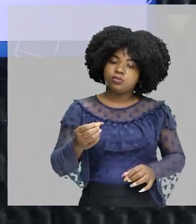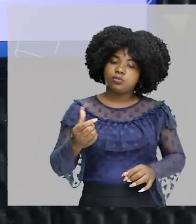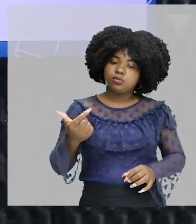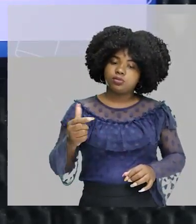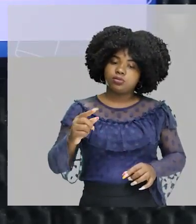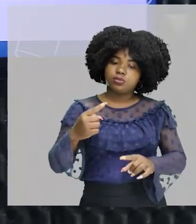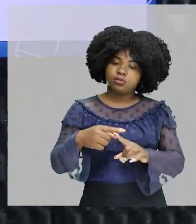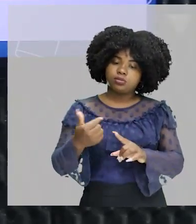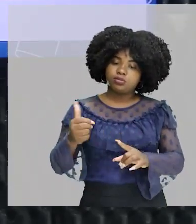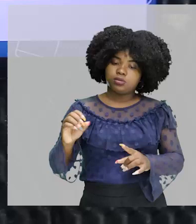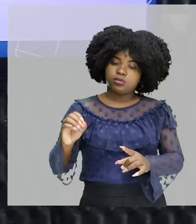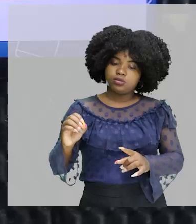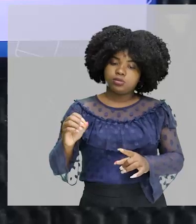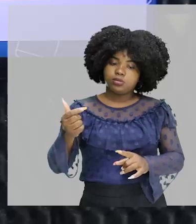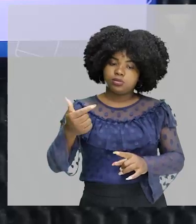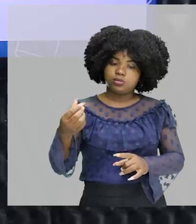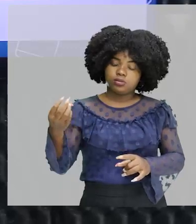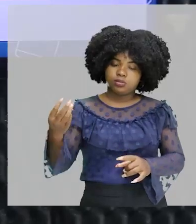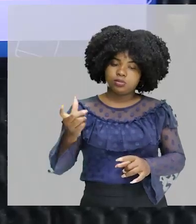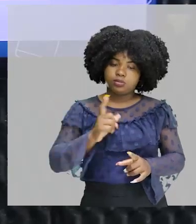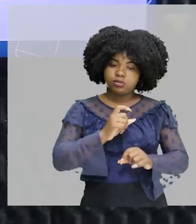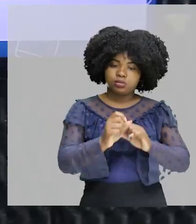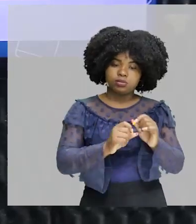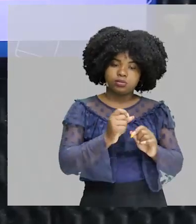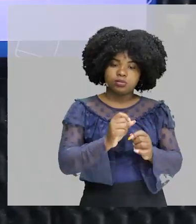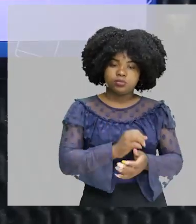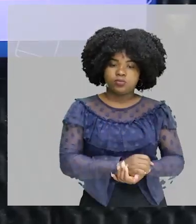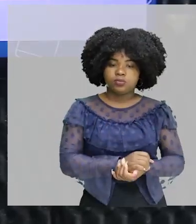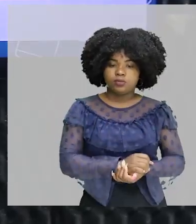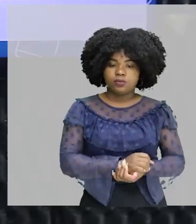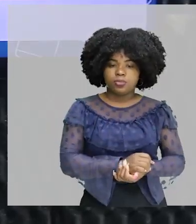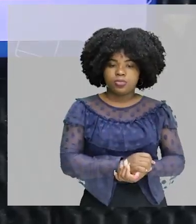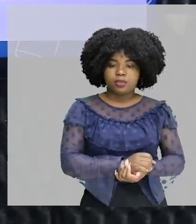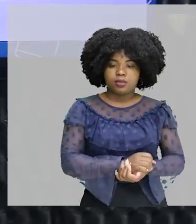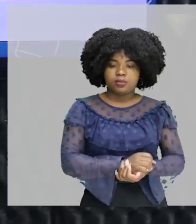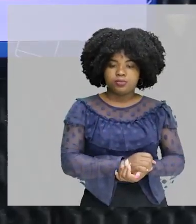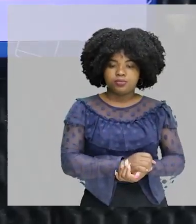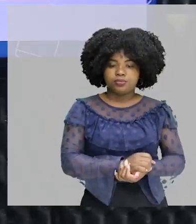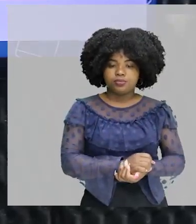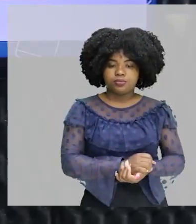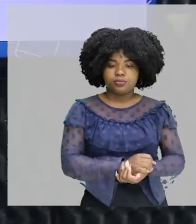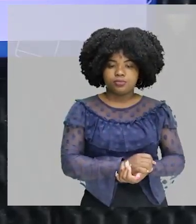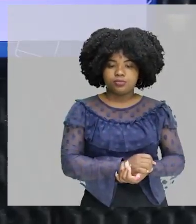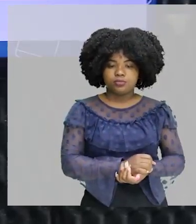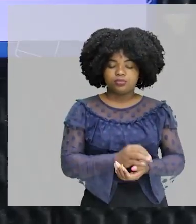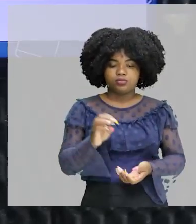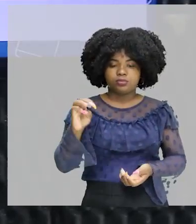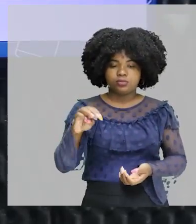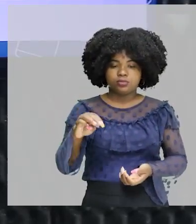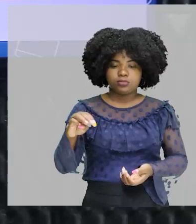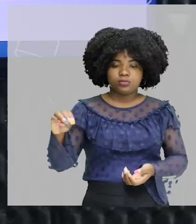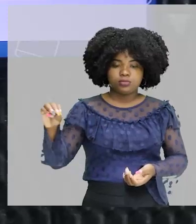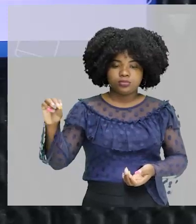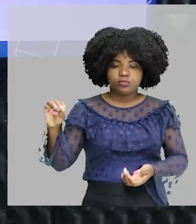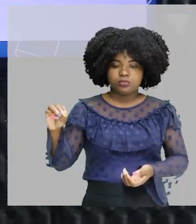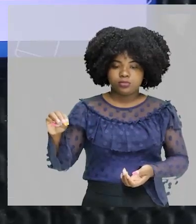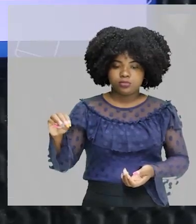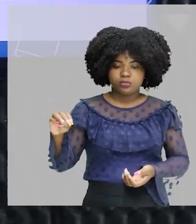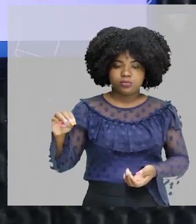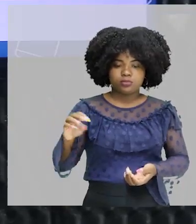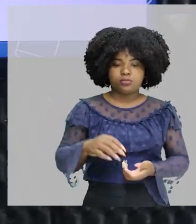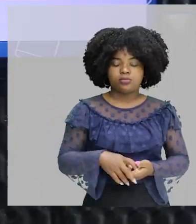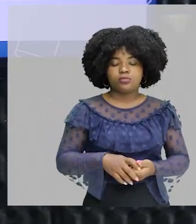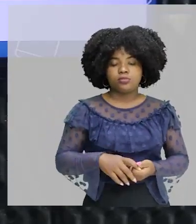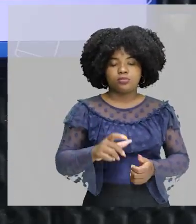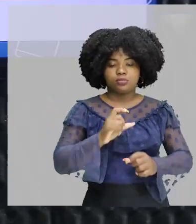molar, que no caso da água, por exemplo, vai ser de 18 gramas por mol. A massa molar da água, 18